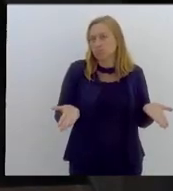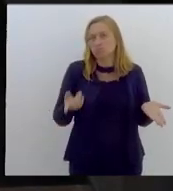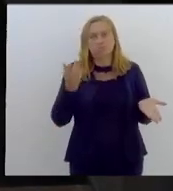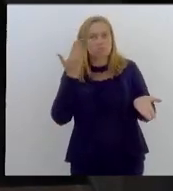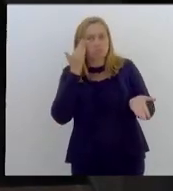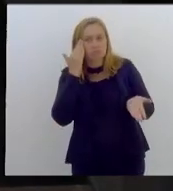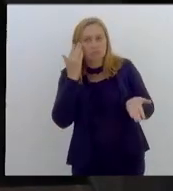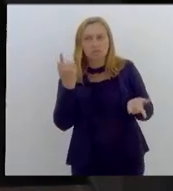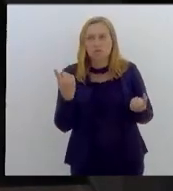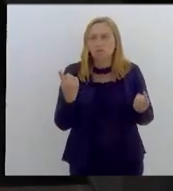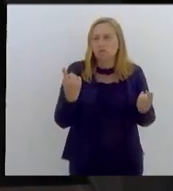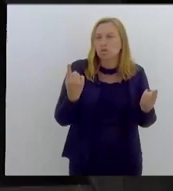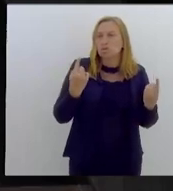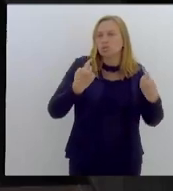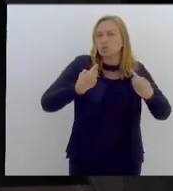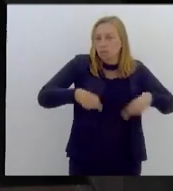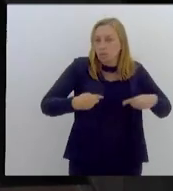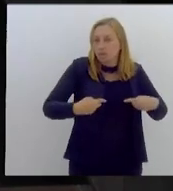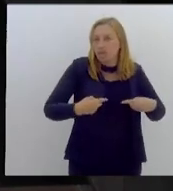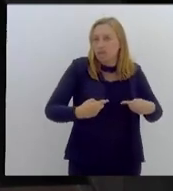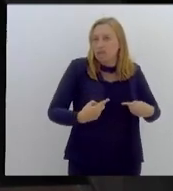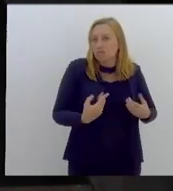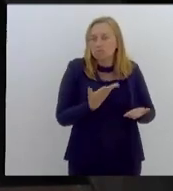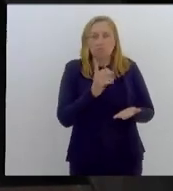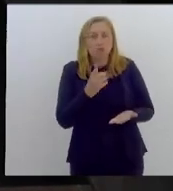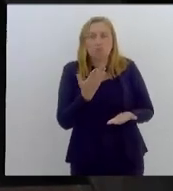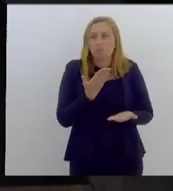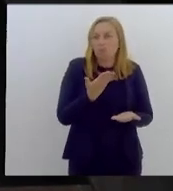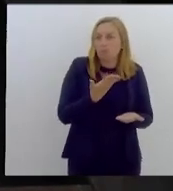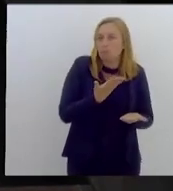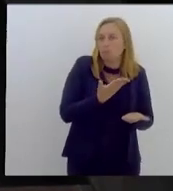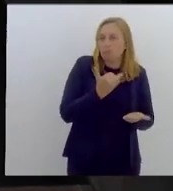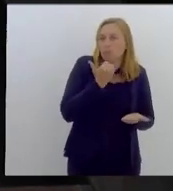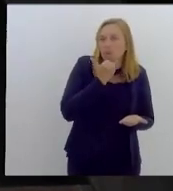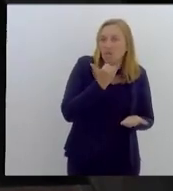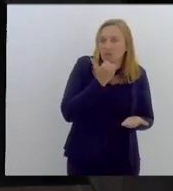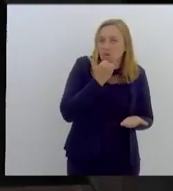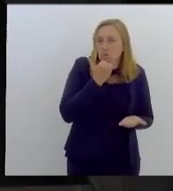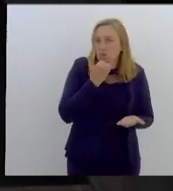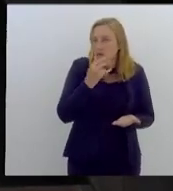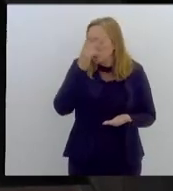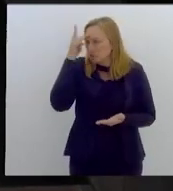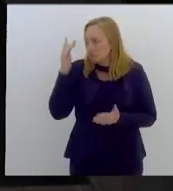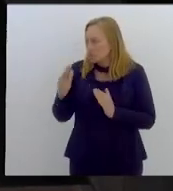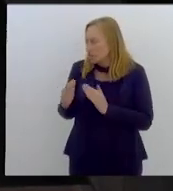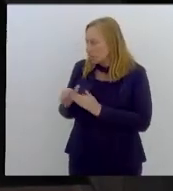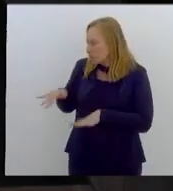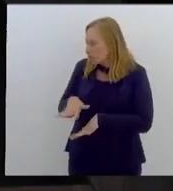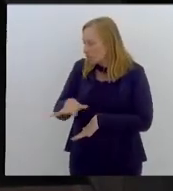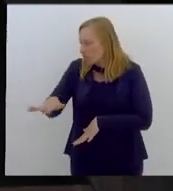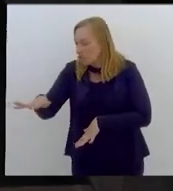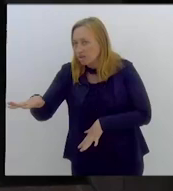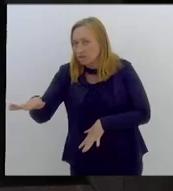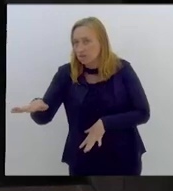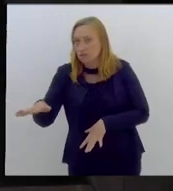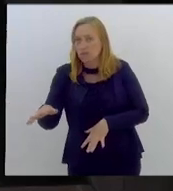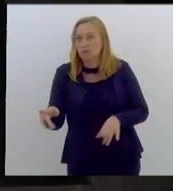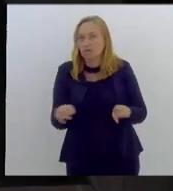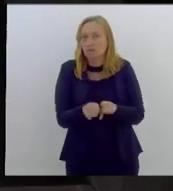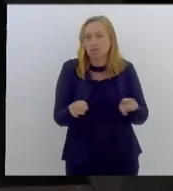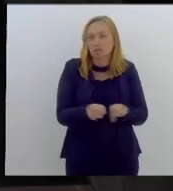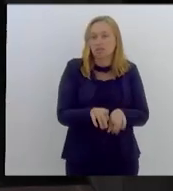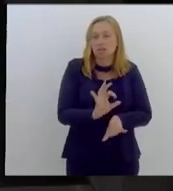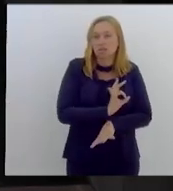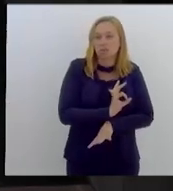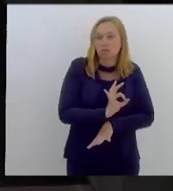de confronto, não se perdoa sequer moradores dentro das favelas e das periferias, nem os agentes